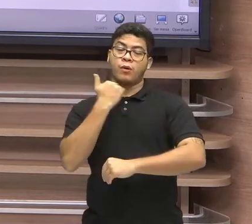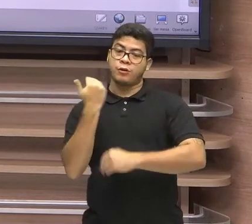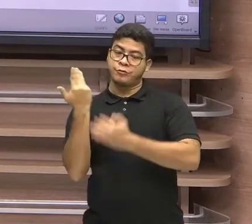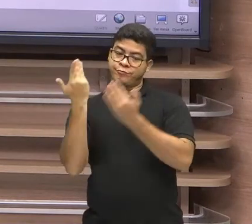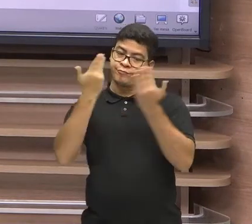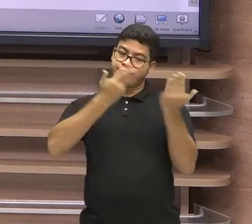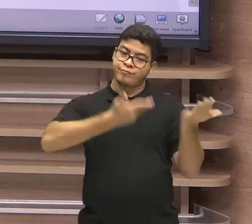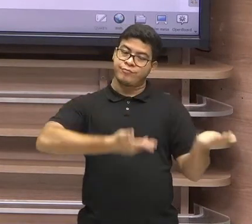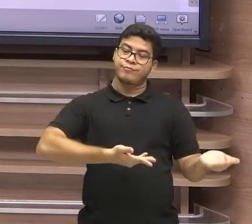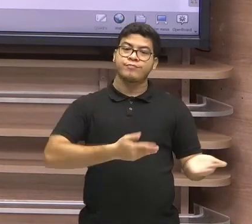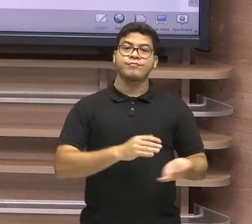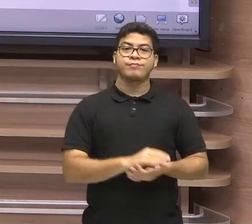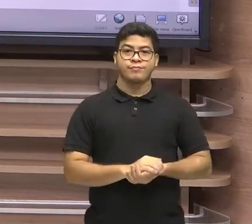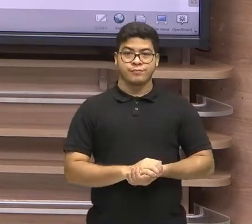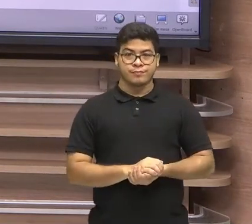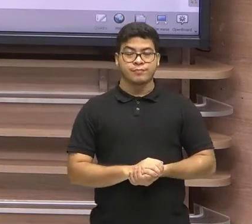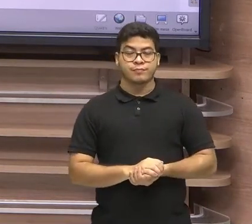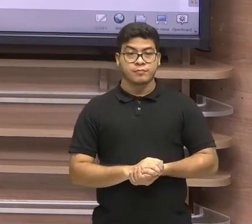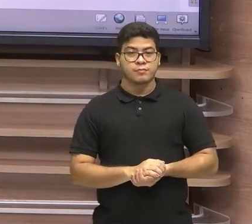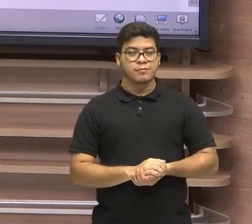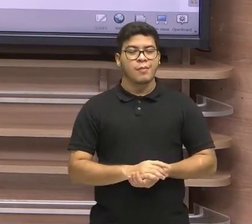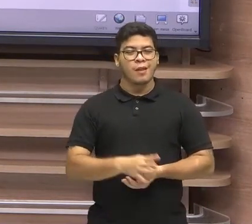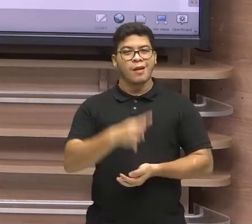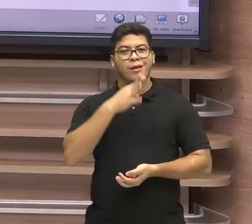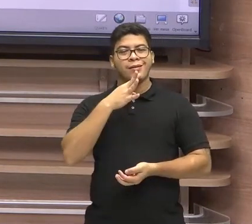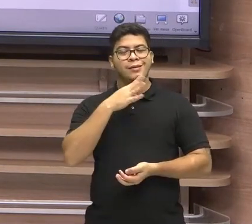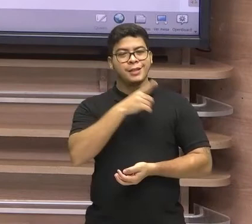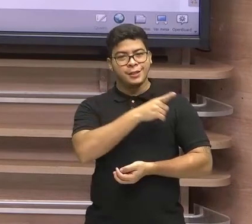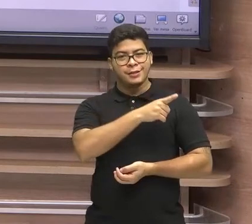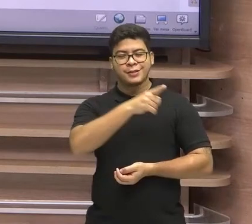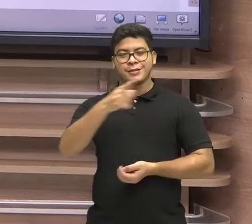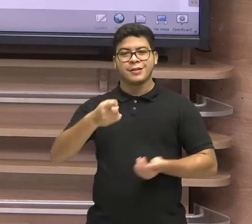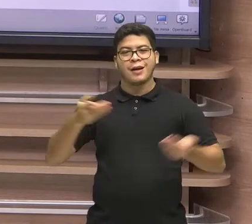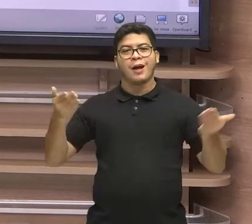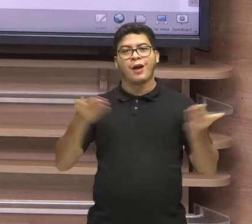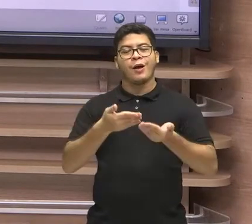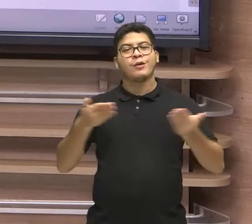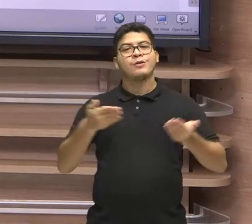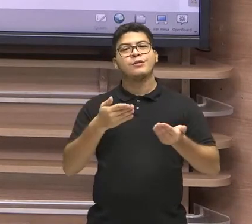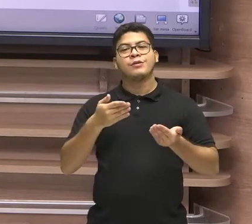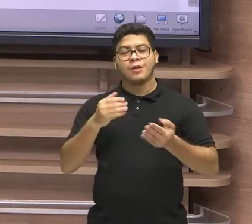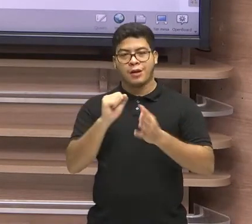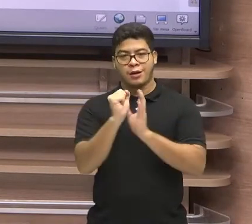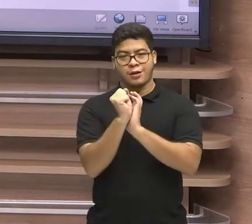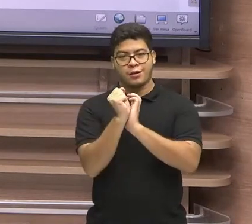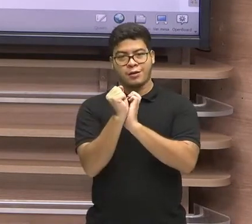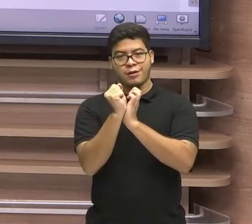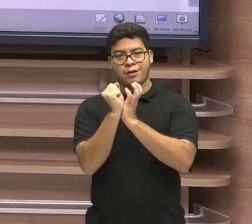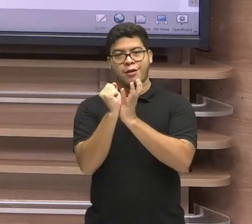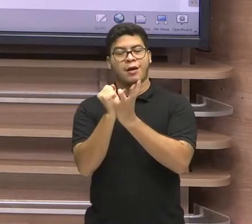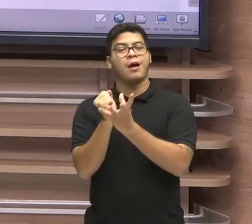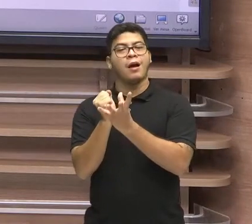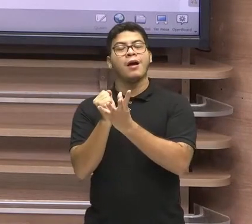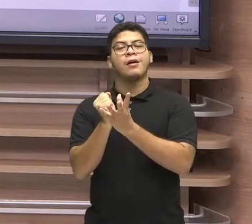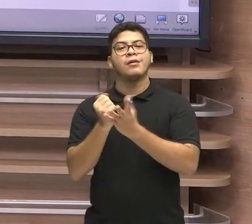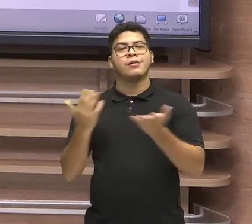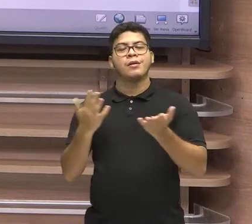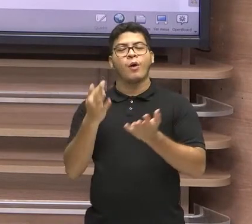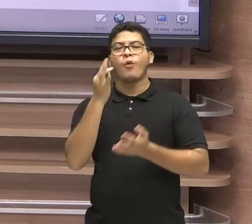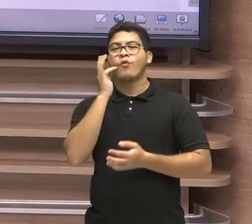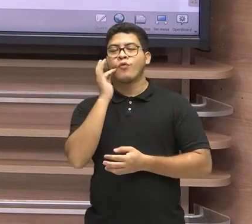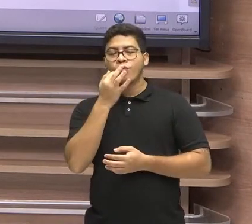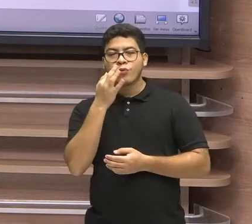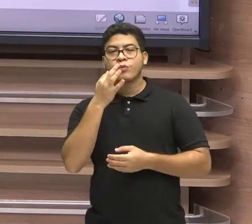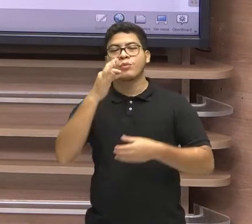vocês reconheceram as angiospermas, porque fazem parte do nosso dia a dia. As frutas, os frutos fazem parte do nosso dia a